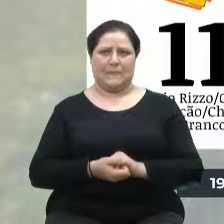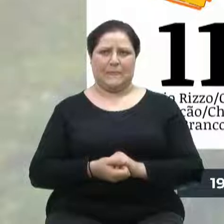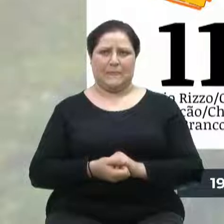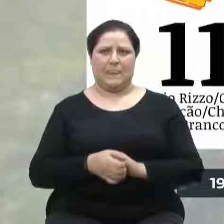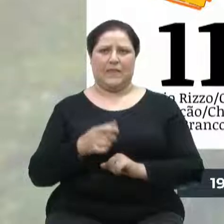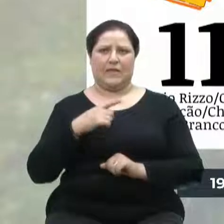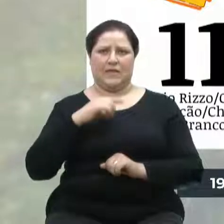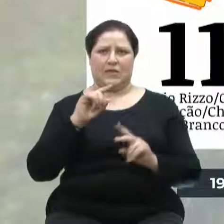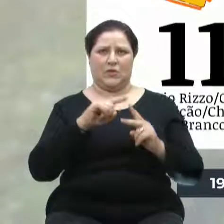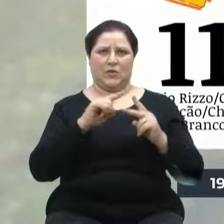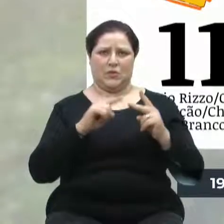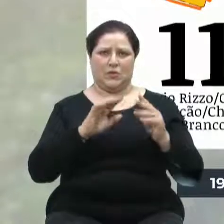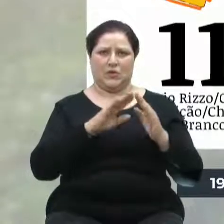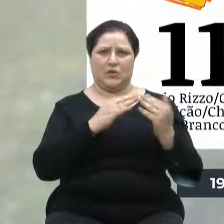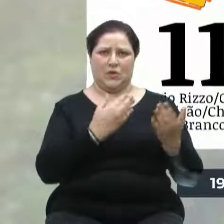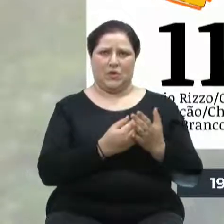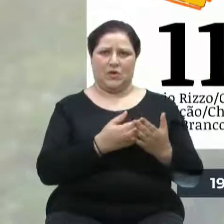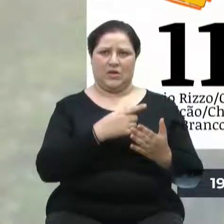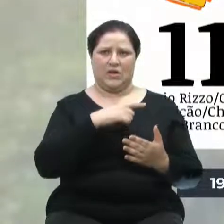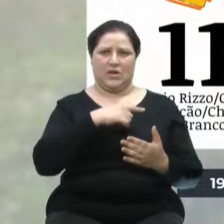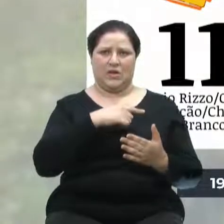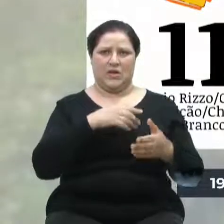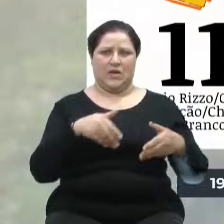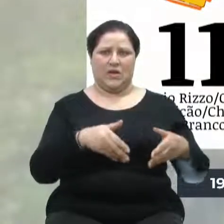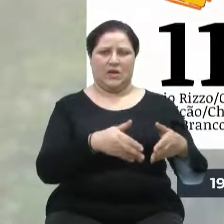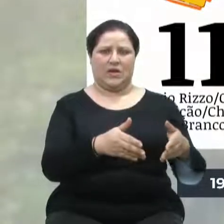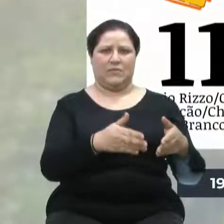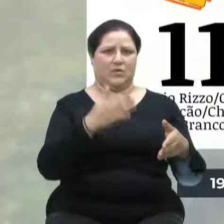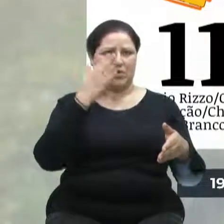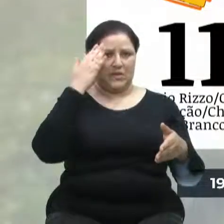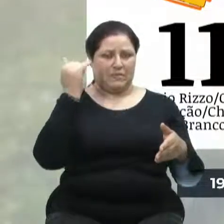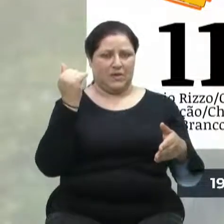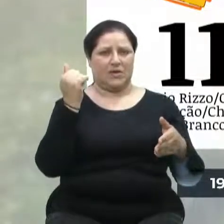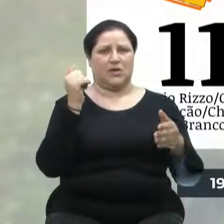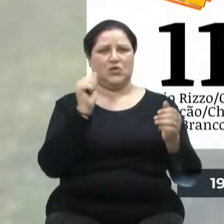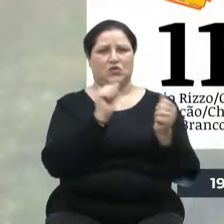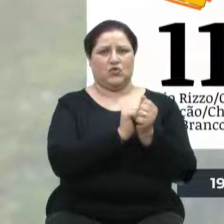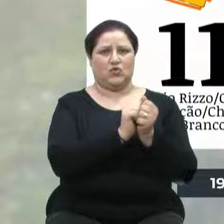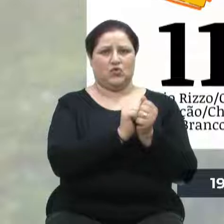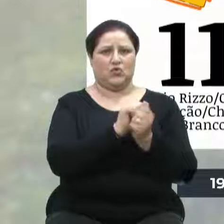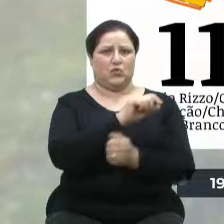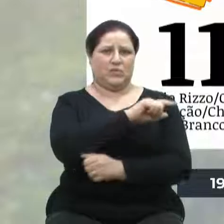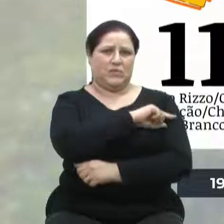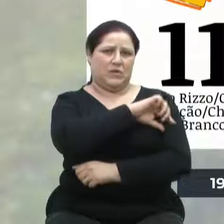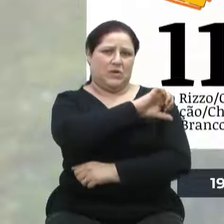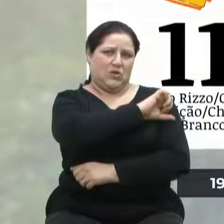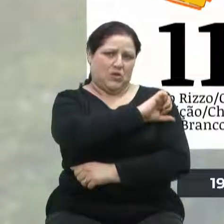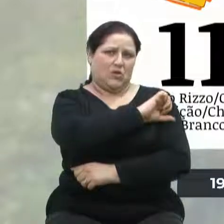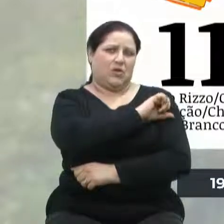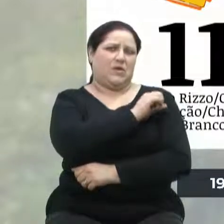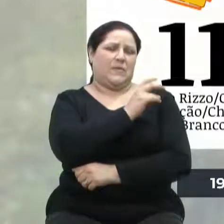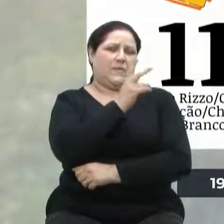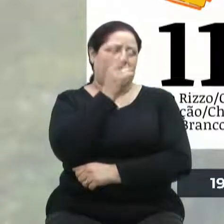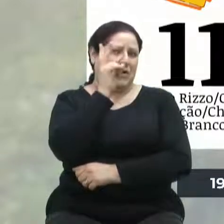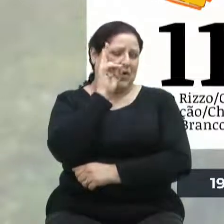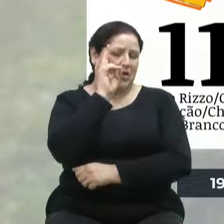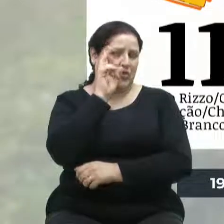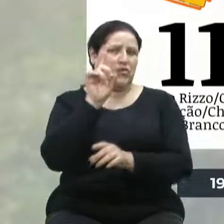do Saber e a Impulso, que é junto, né? Ensino fundamental e médio, e a escola